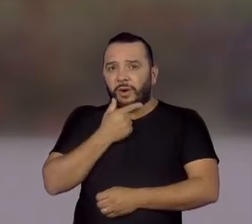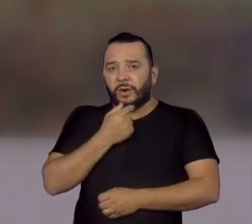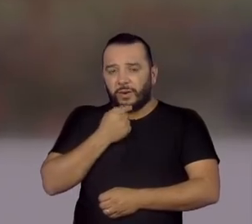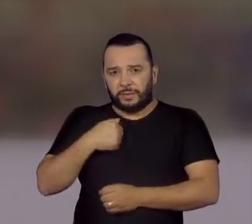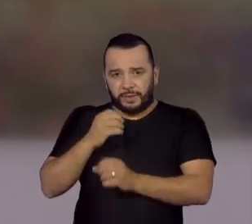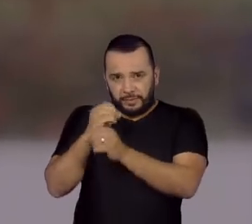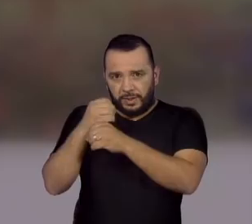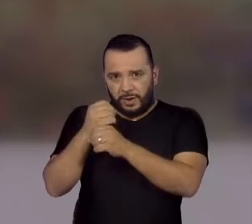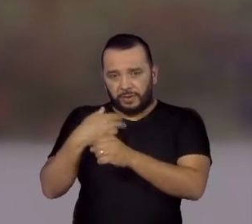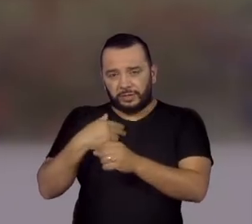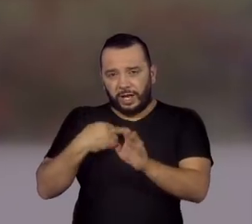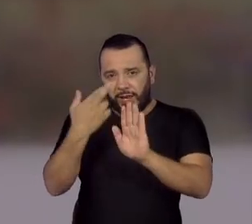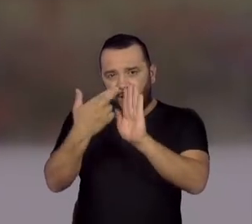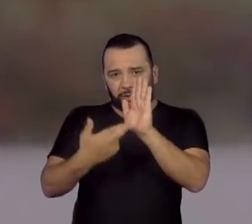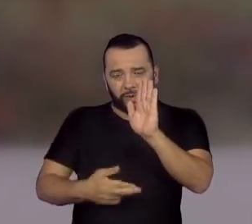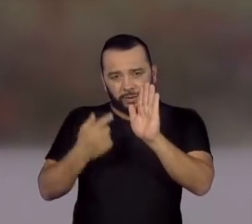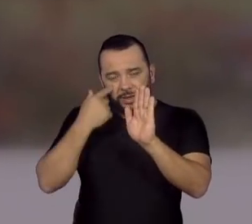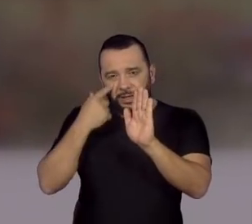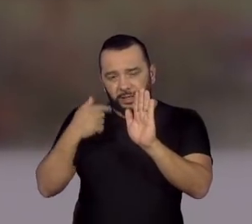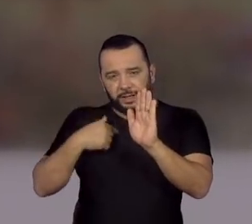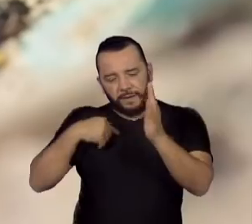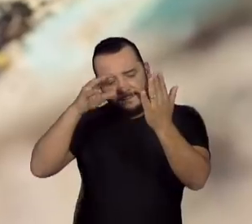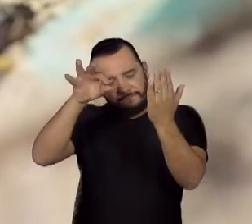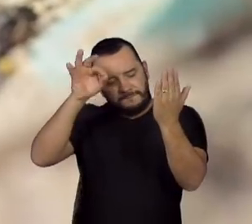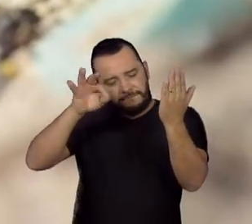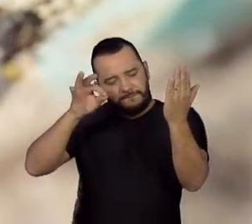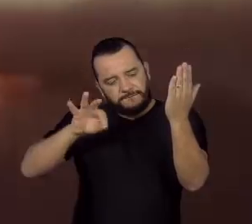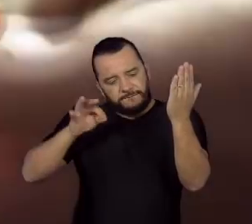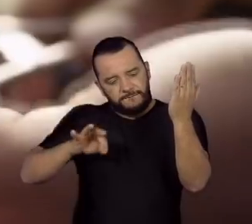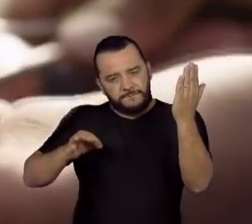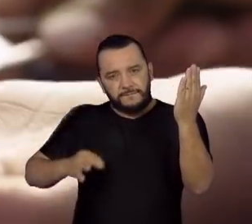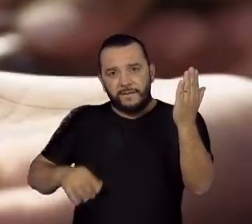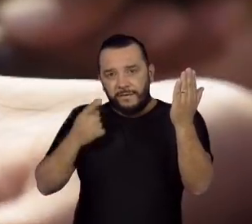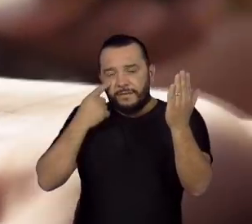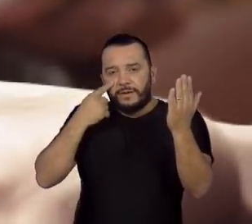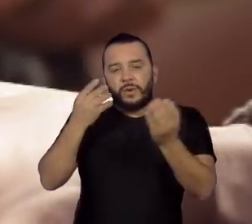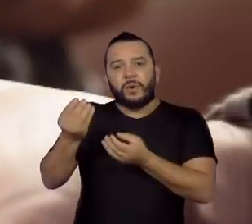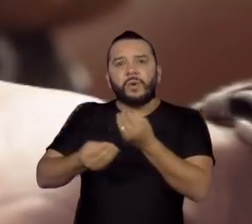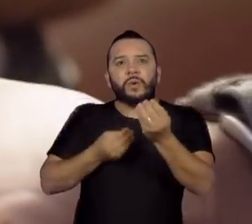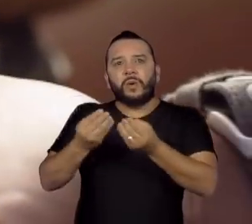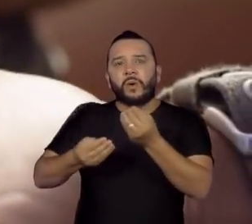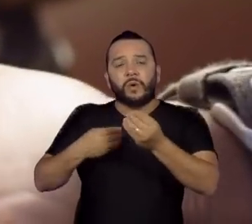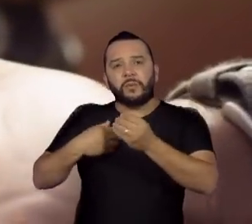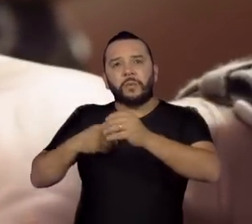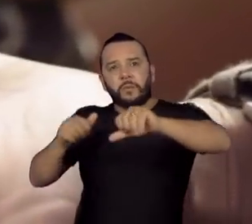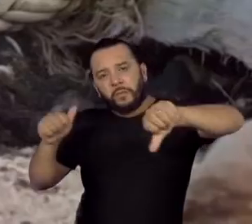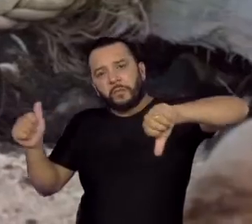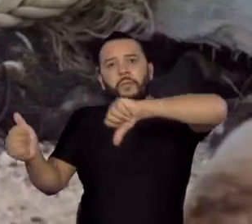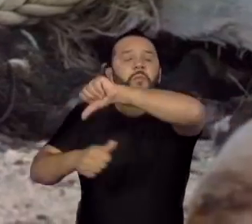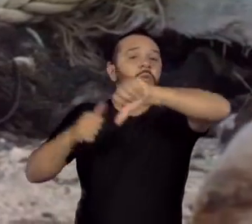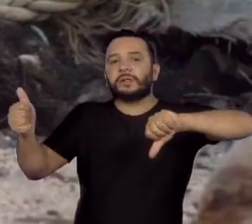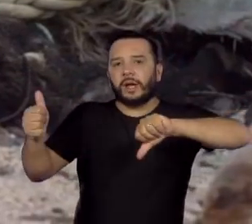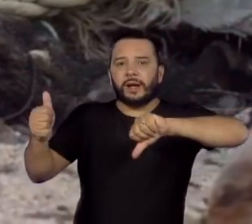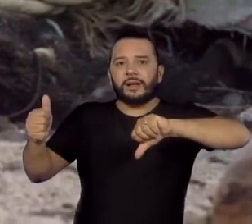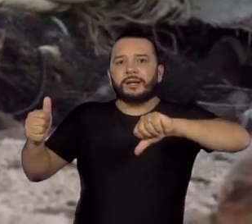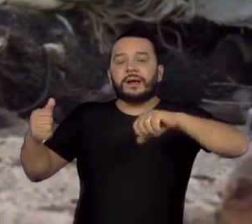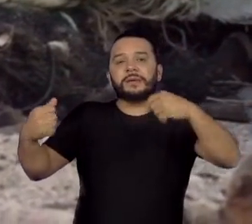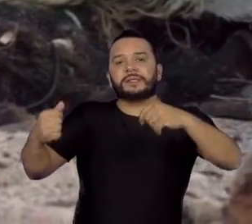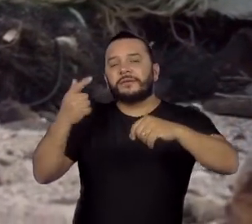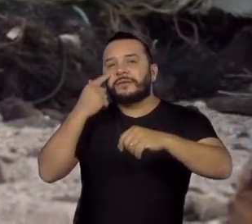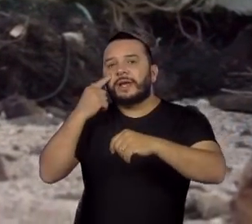do relatório. Segundo ele, para combater o cenário atual, é preciso primeiro identificar as áreas